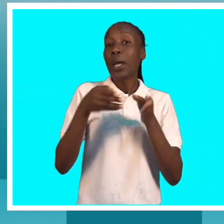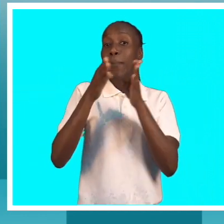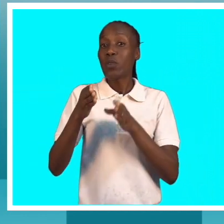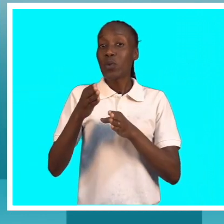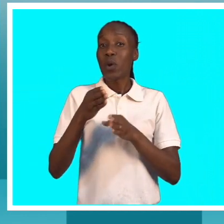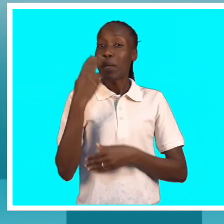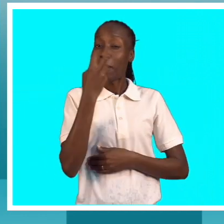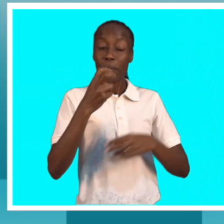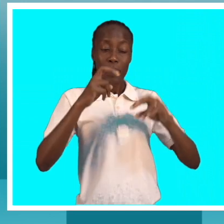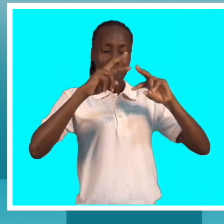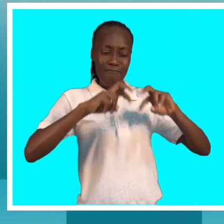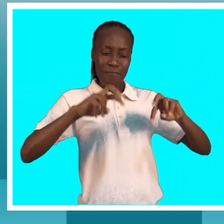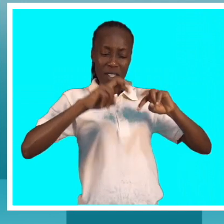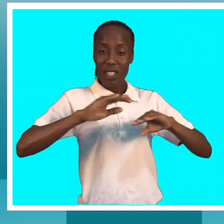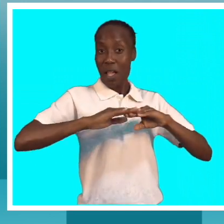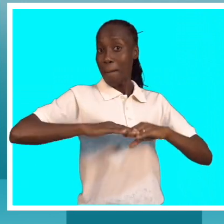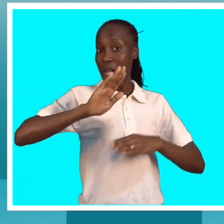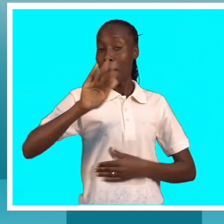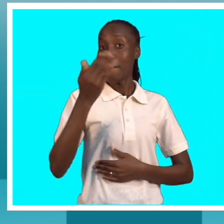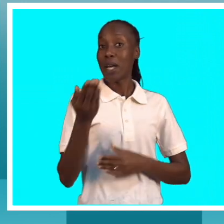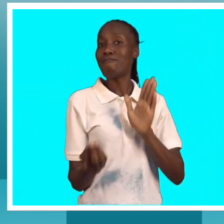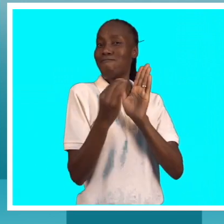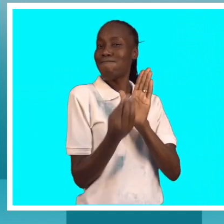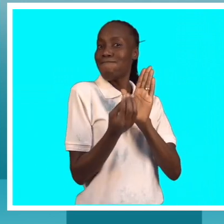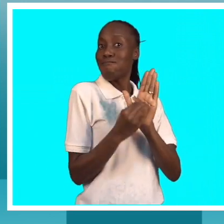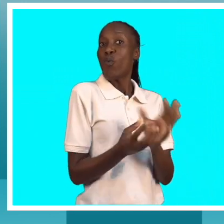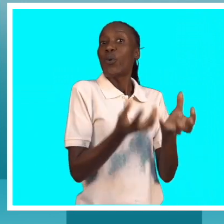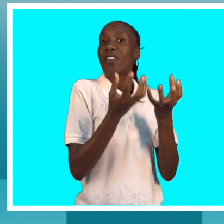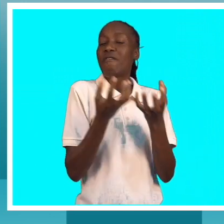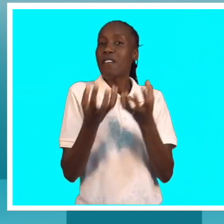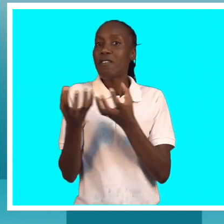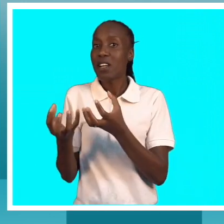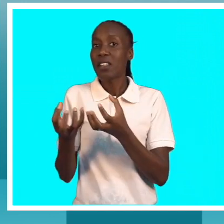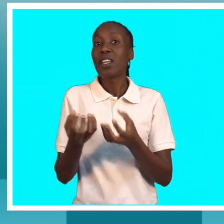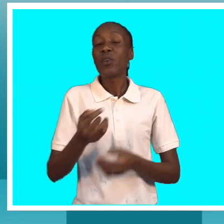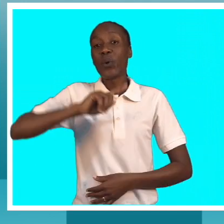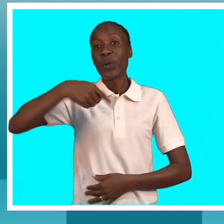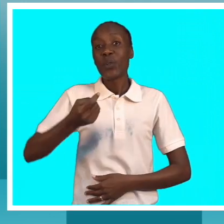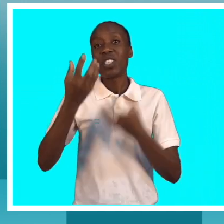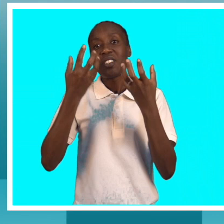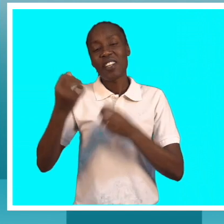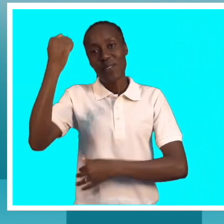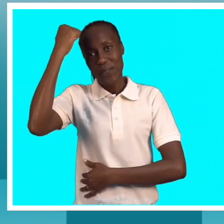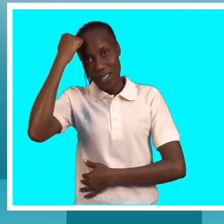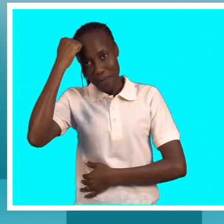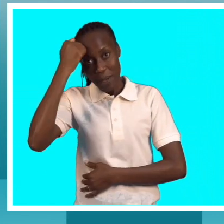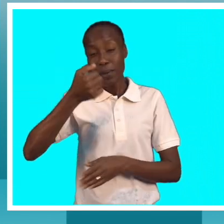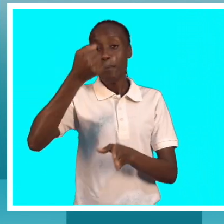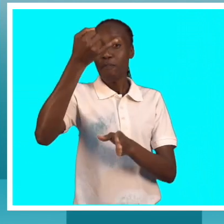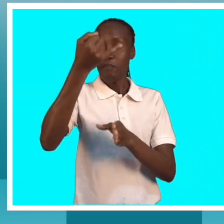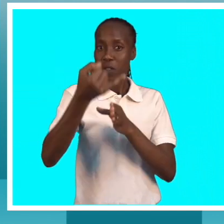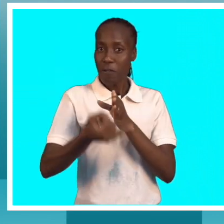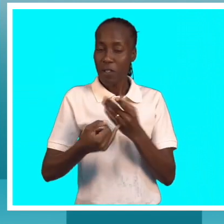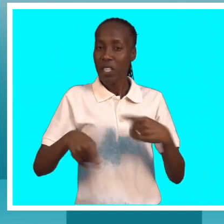procurar investigar mais para preencher mais lacunas que ainda temos no conhecimento e, no fim,